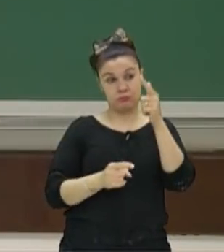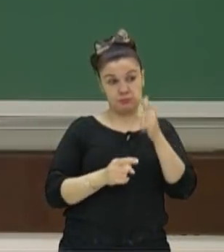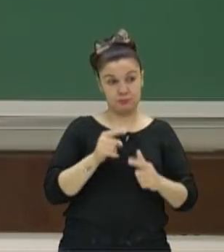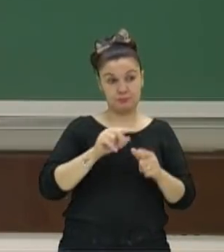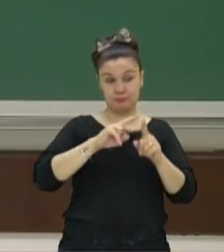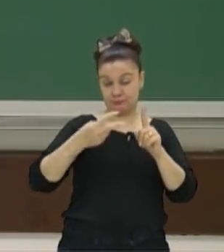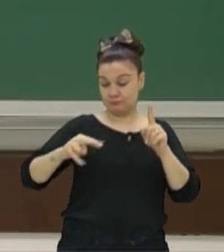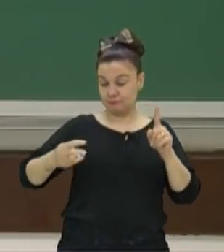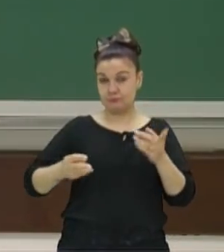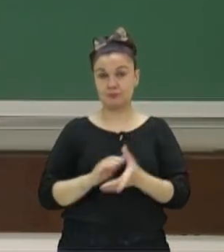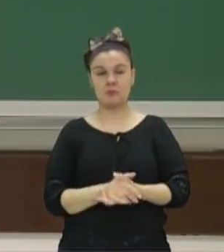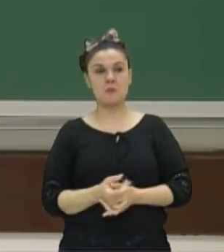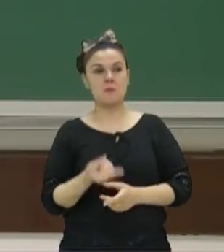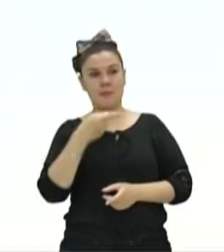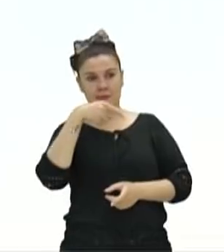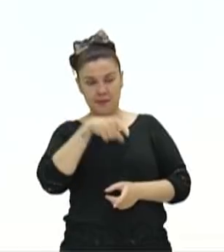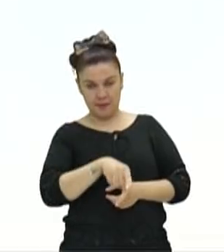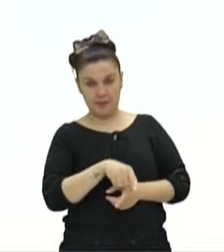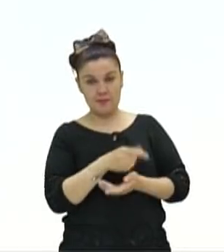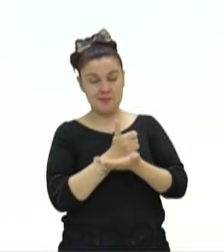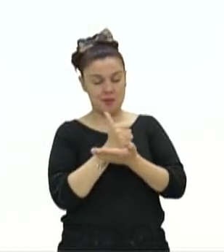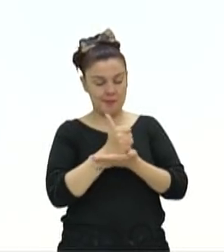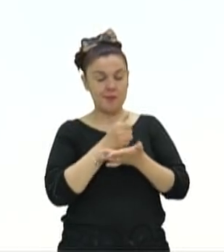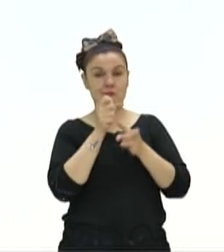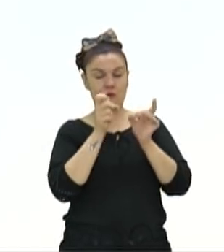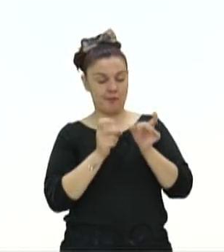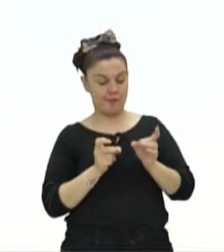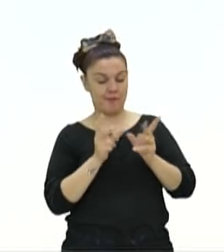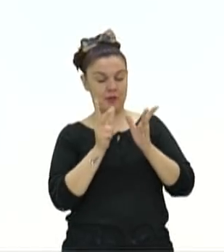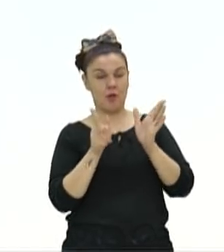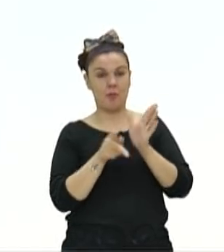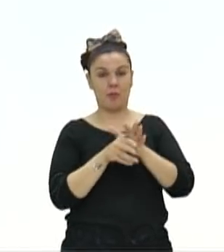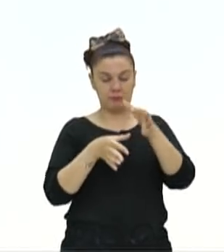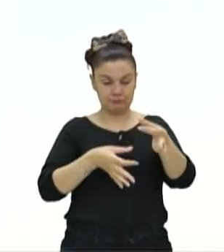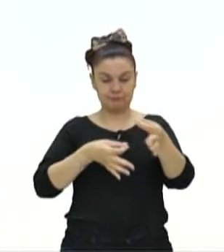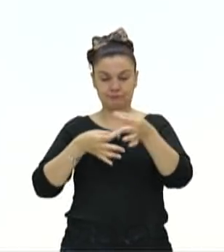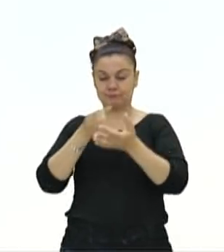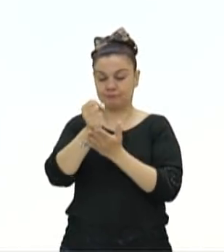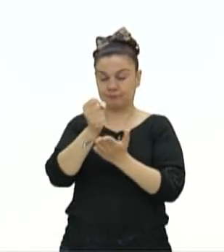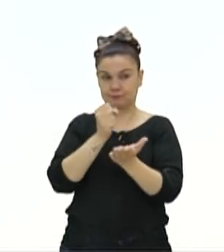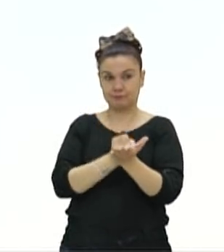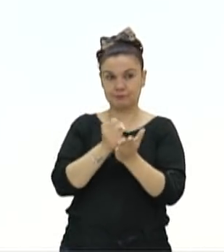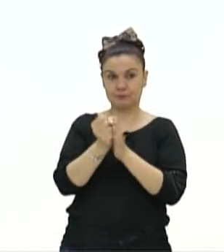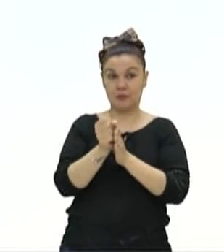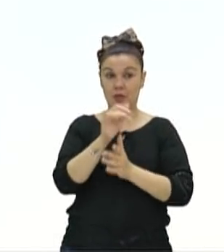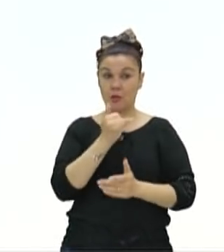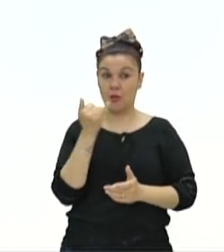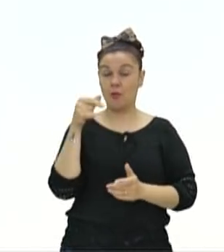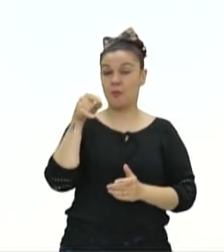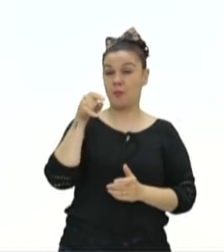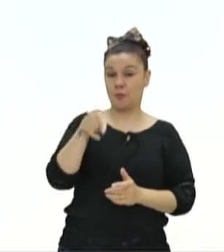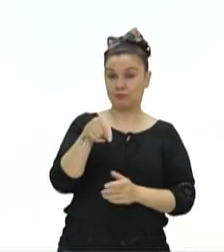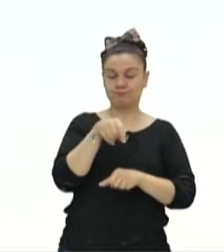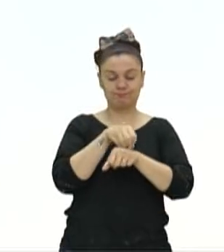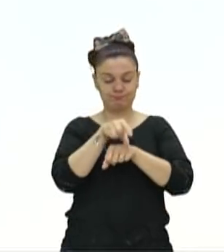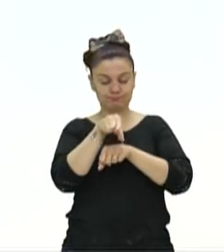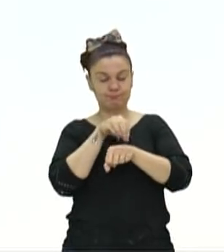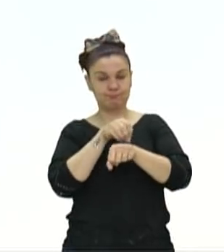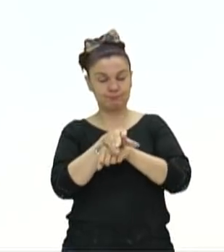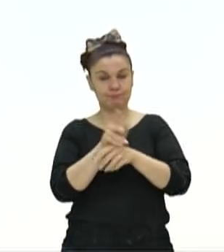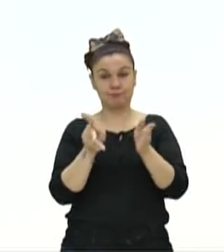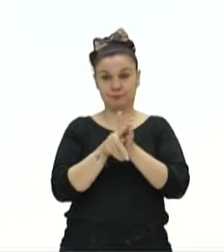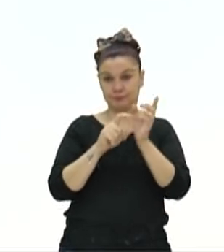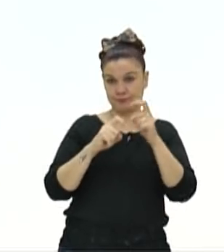mais, tá? E esses medicamentos só são vendidos com a receita médica e é muito importante seguir as